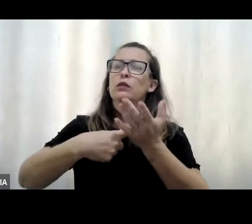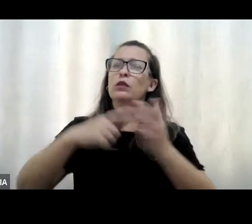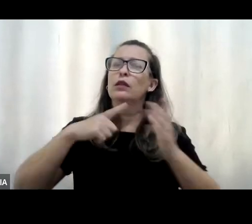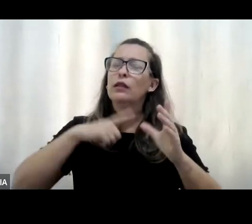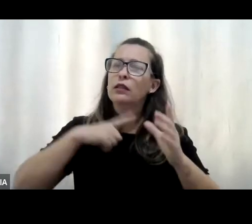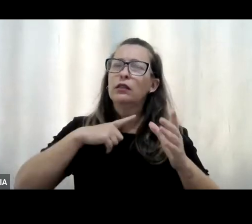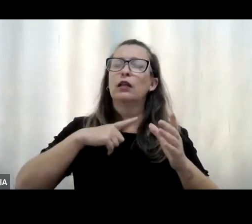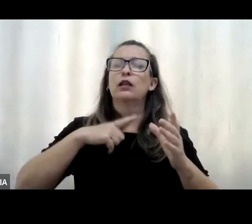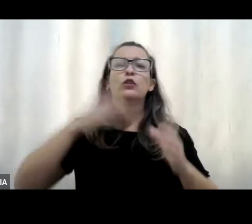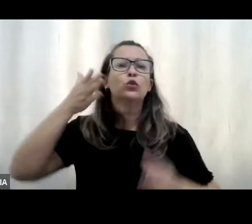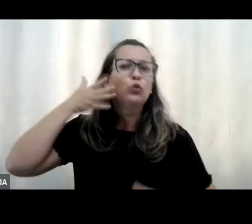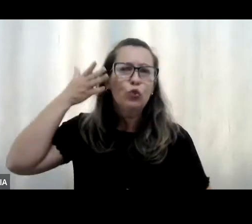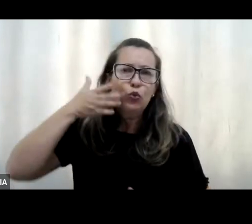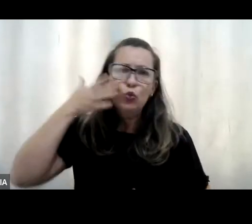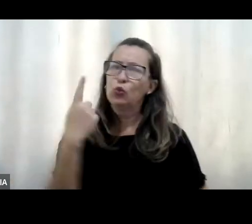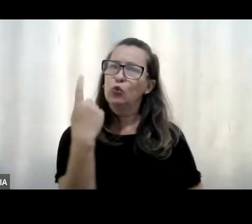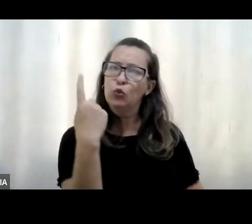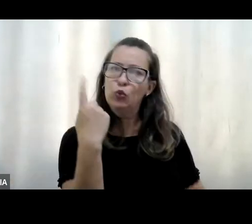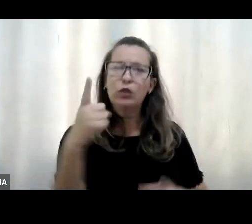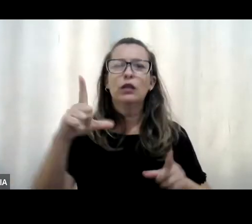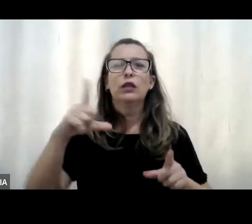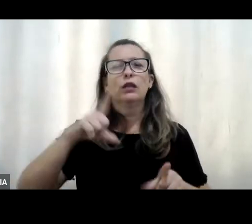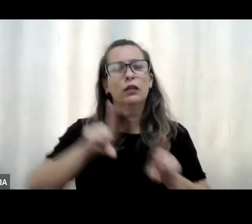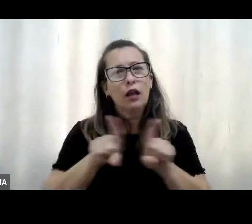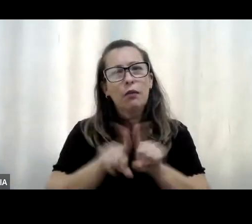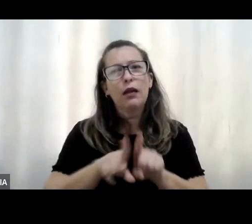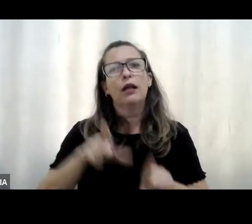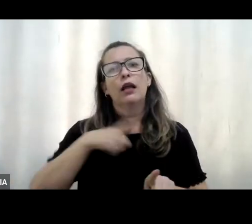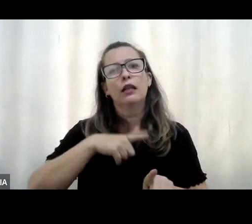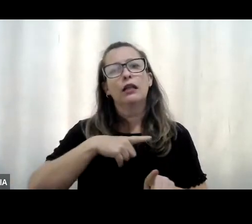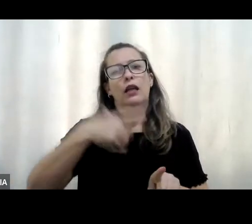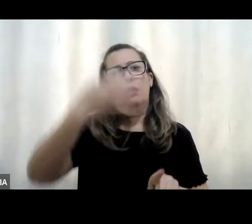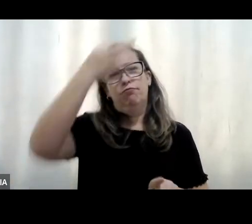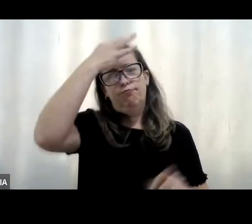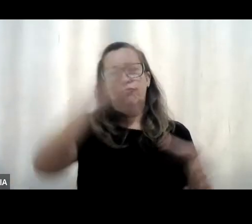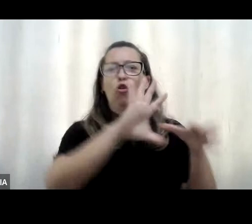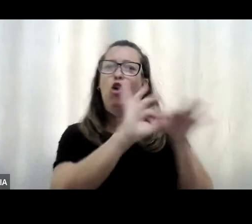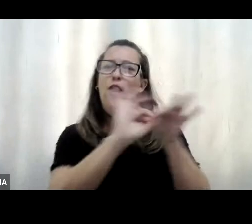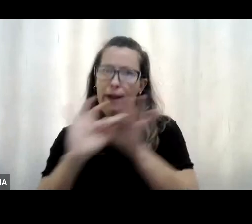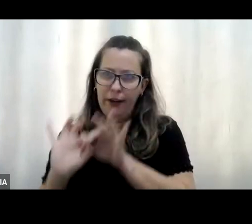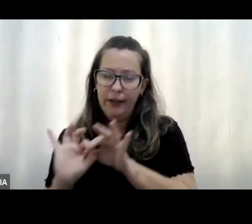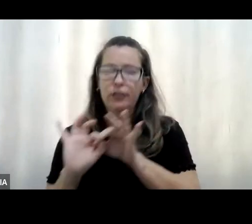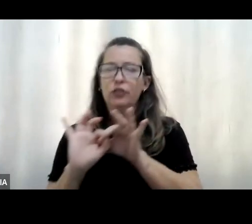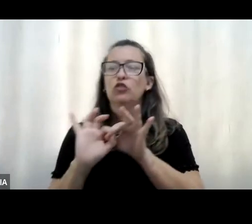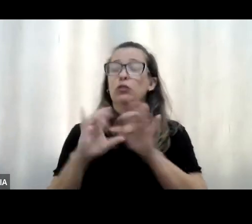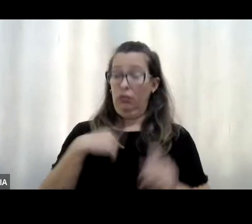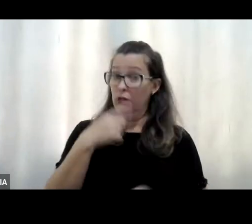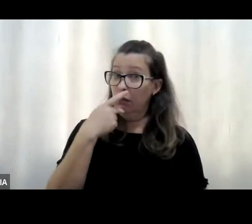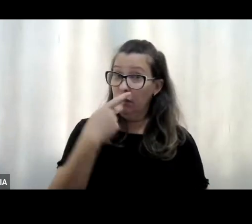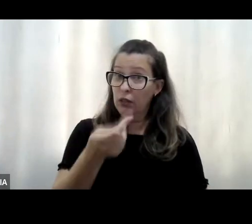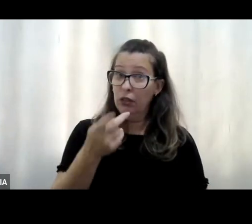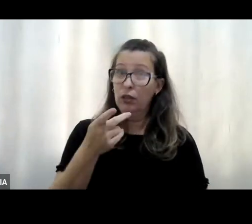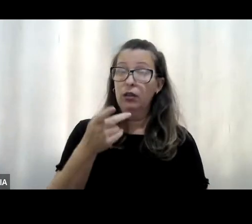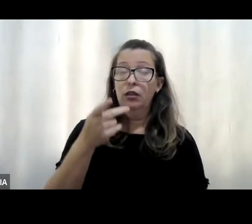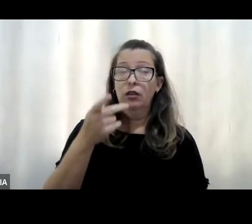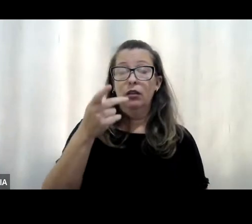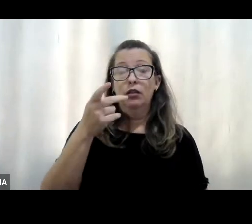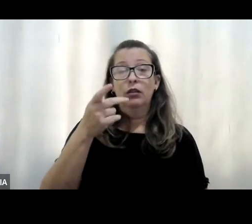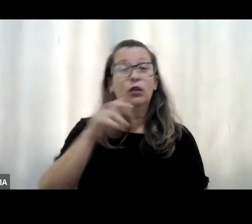unitário e coerente. Eu estou usando essas expressões unitário e coerente não à toa, elas são de um, enfim, pensador que eu gosto